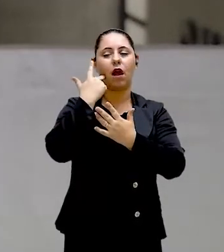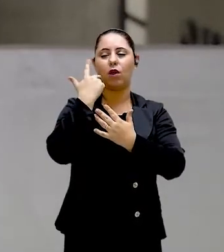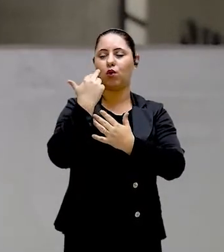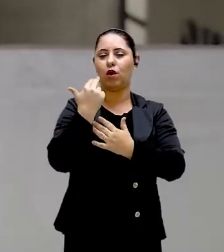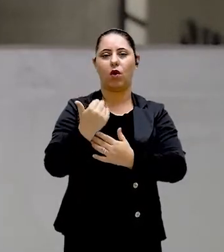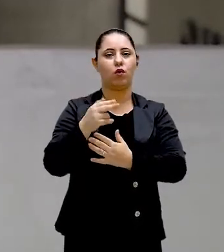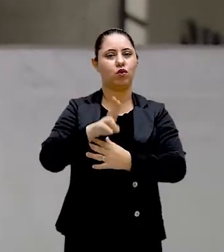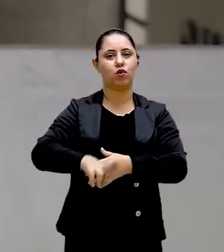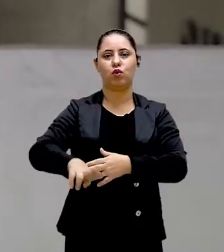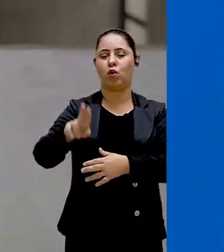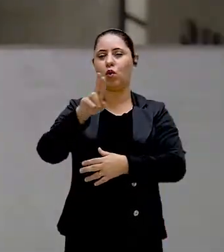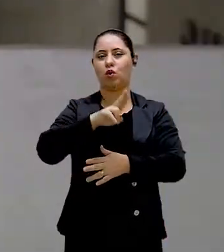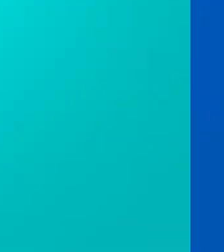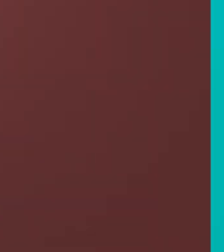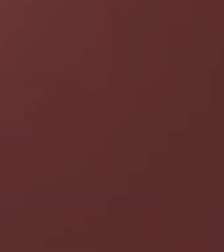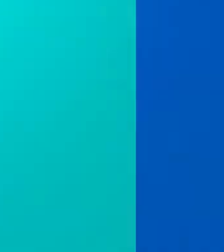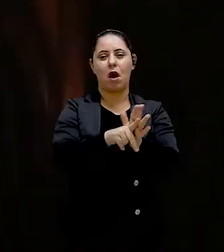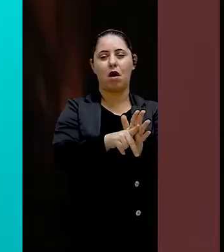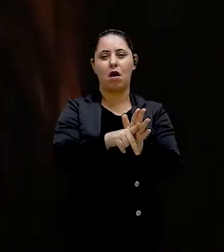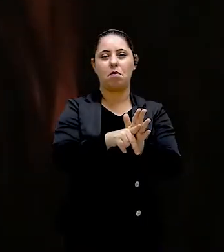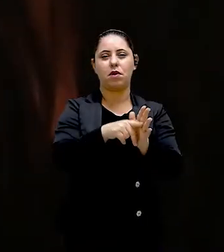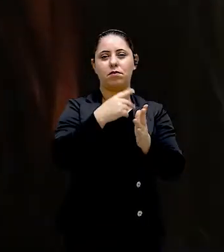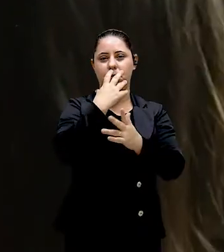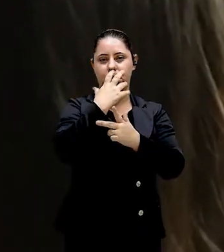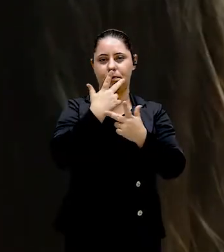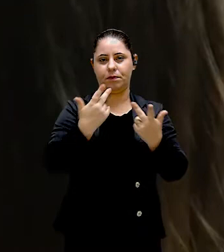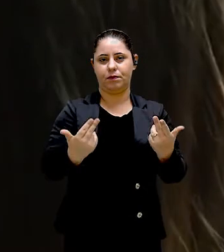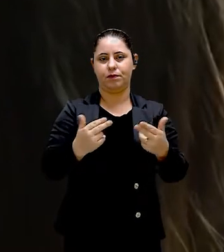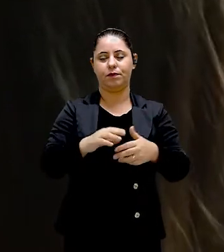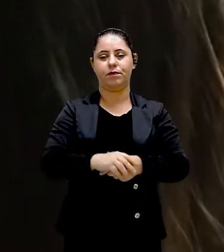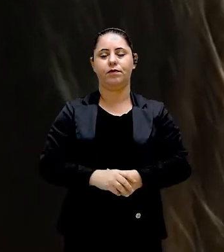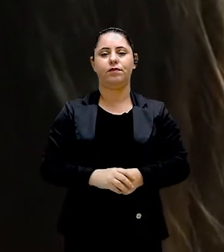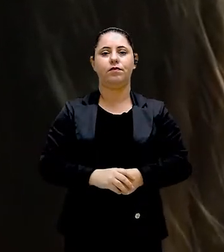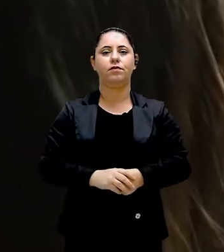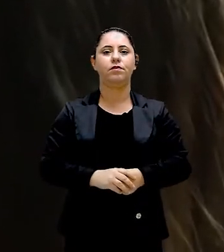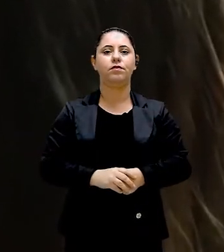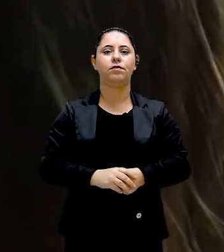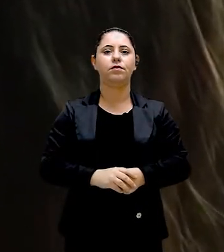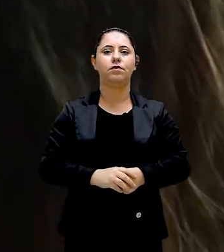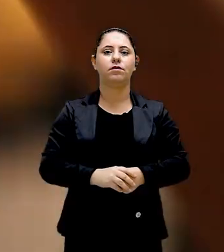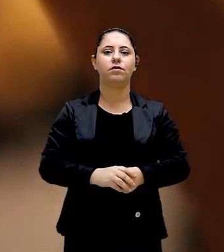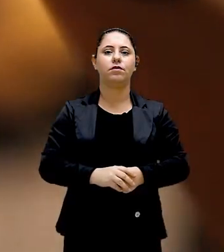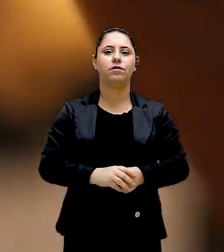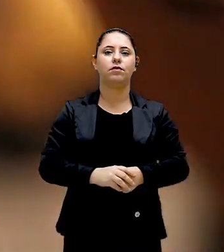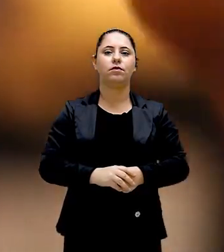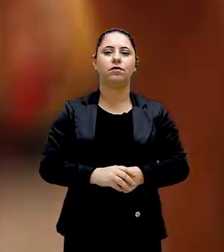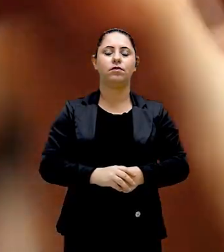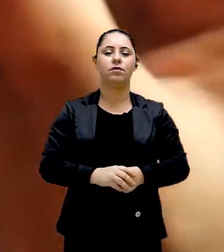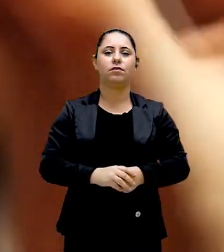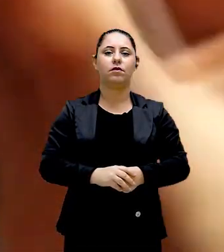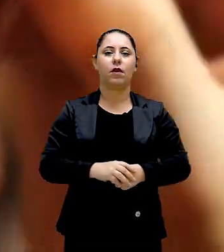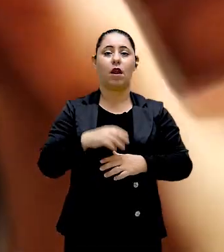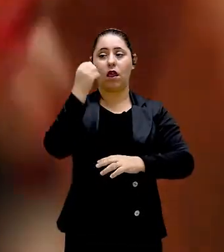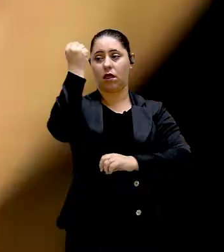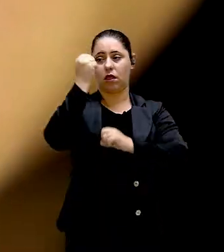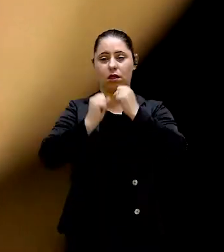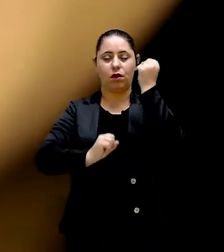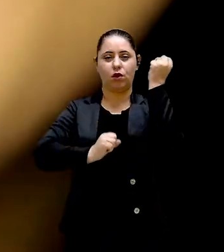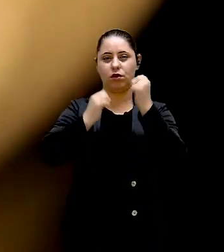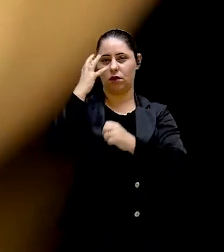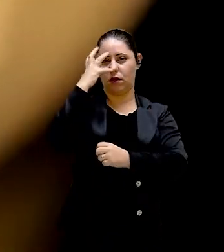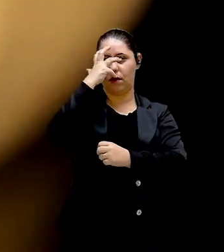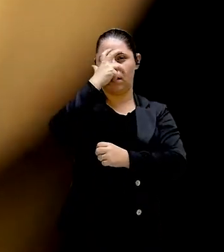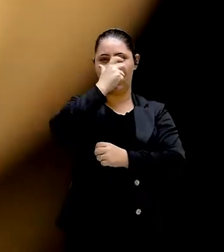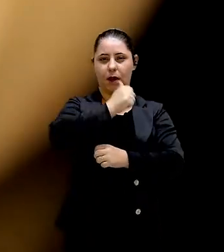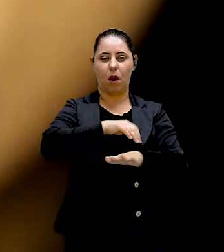derivado de produto animal. A indústria da beleza movimenta bilhões de